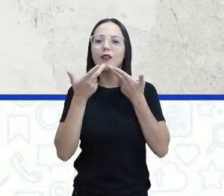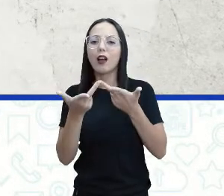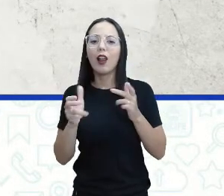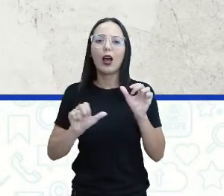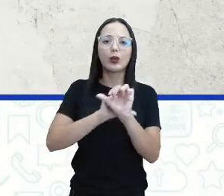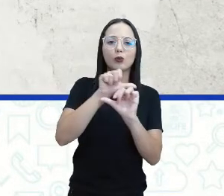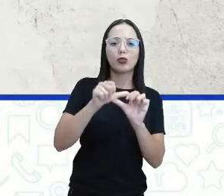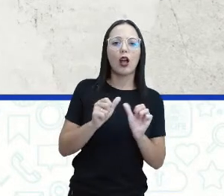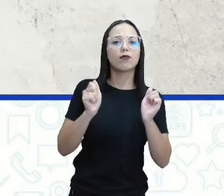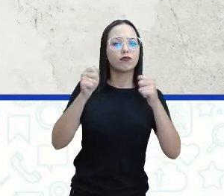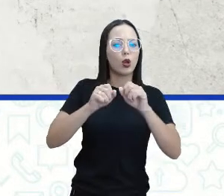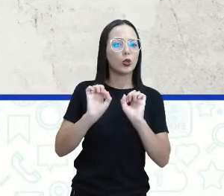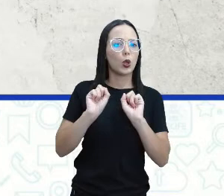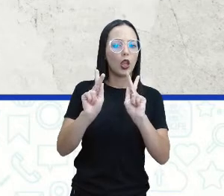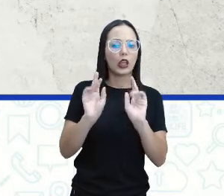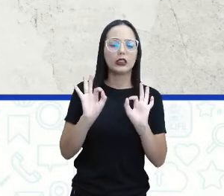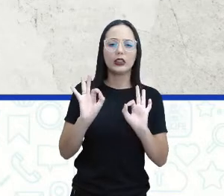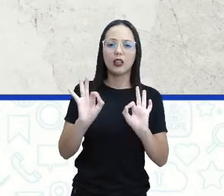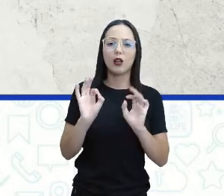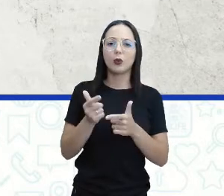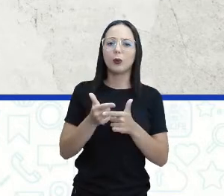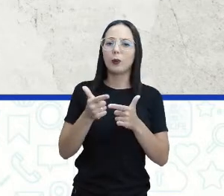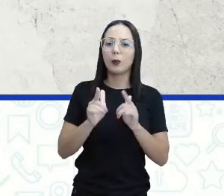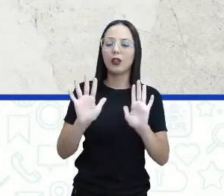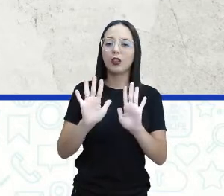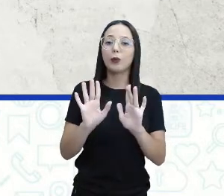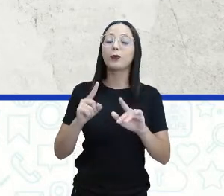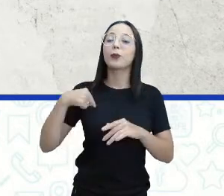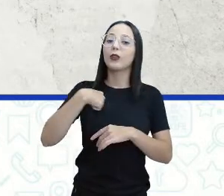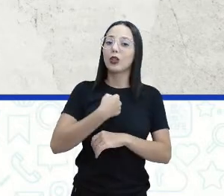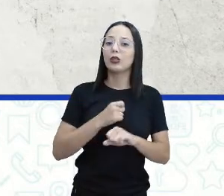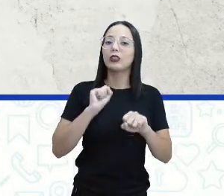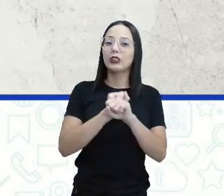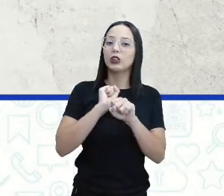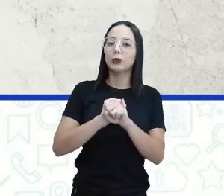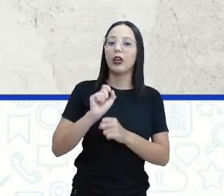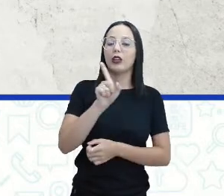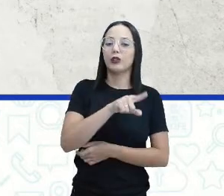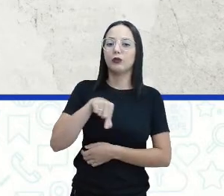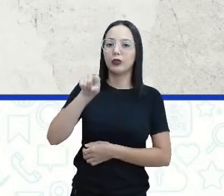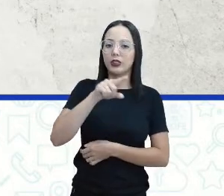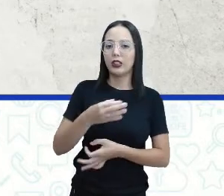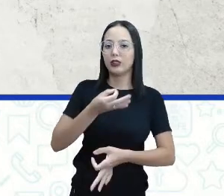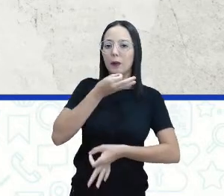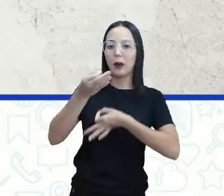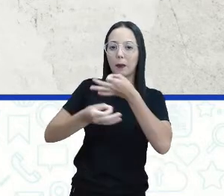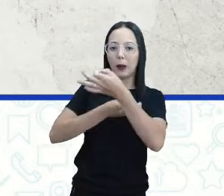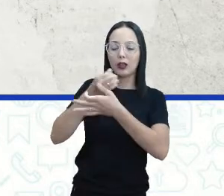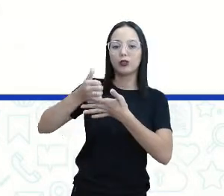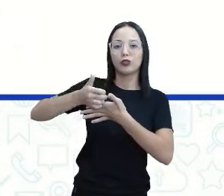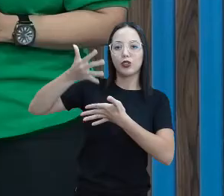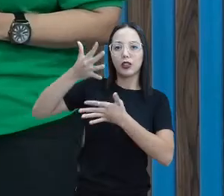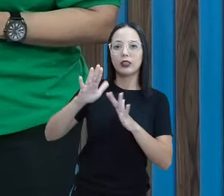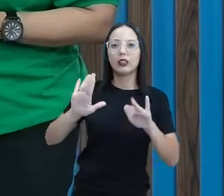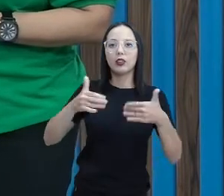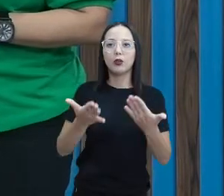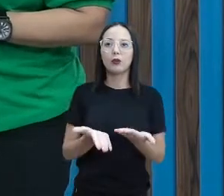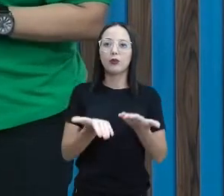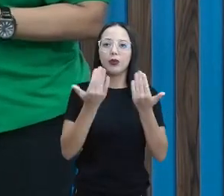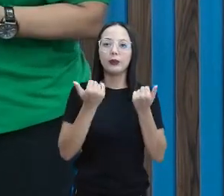a opção, tudo certo. Aí, a gente aguarda vocês aqui no chat, tá certo? Então, vamos